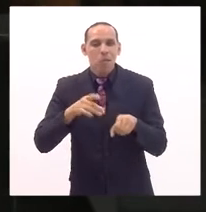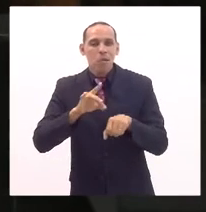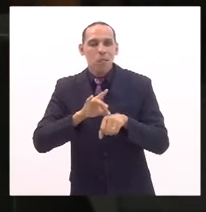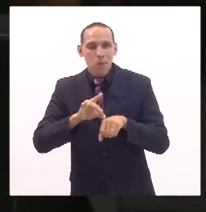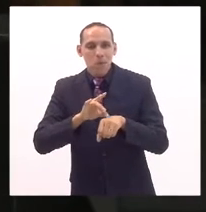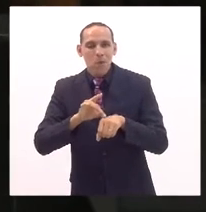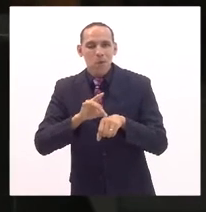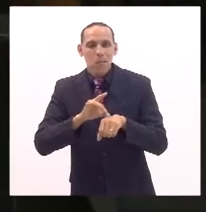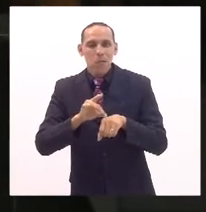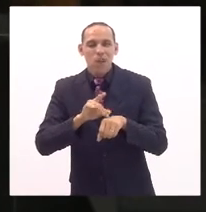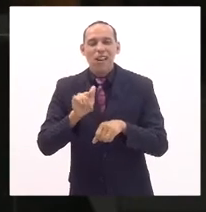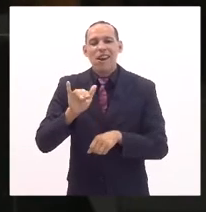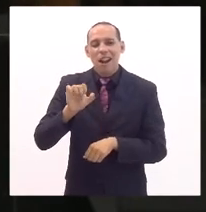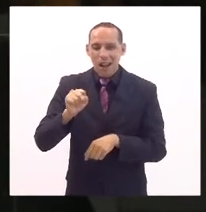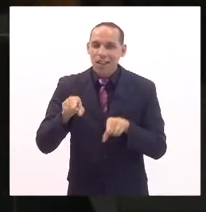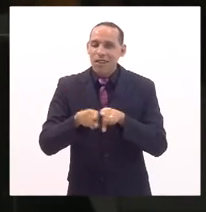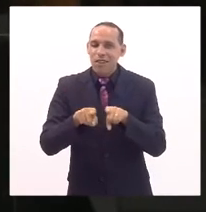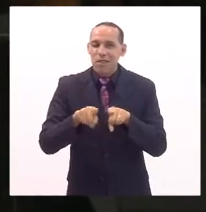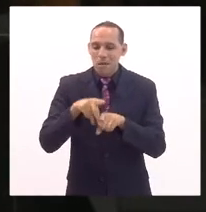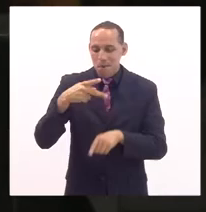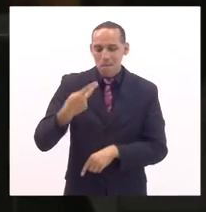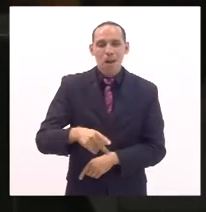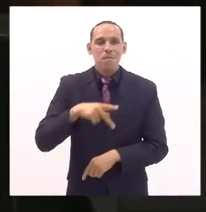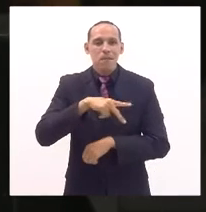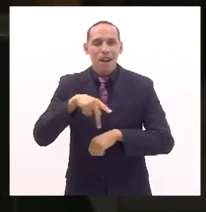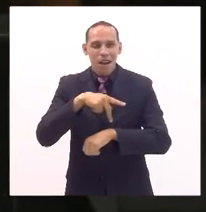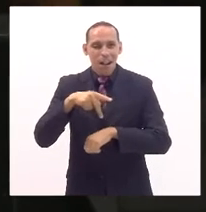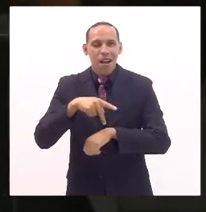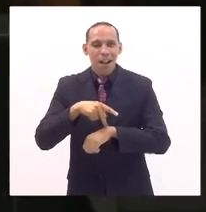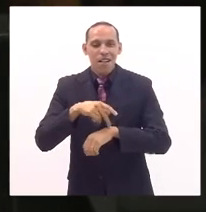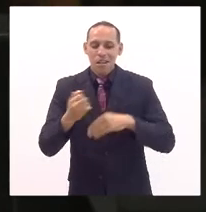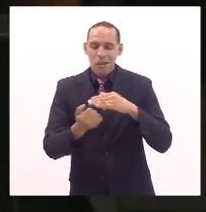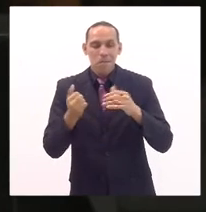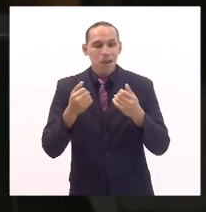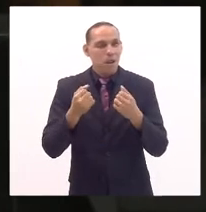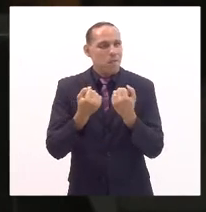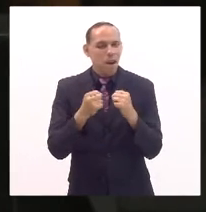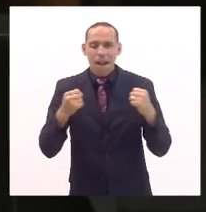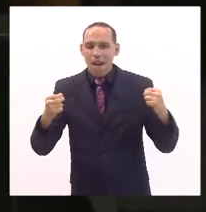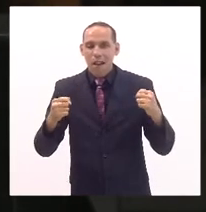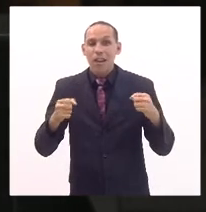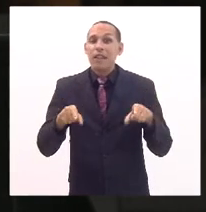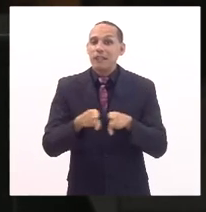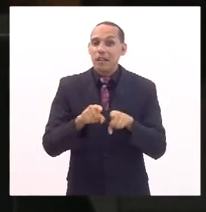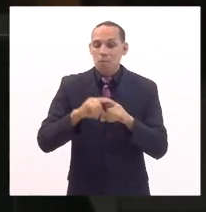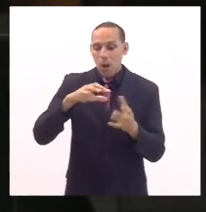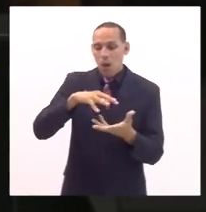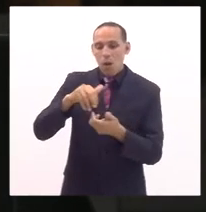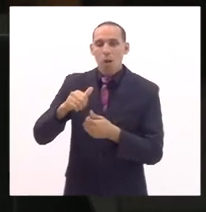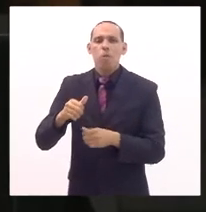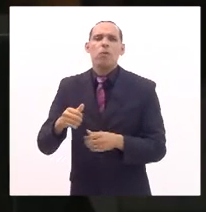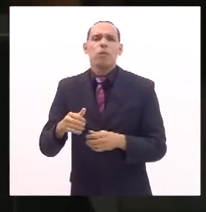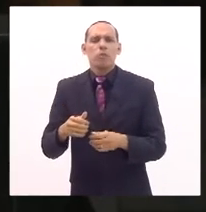e gás do nosso país e uma das maiores do mundo